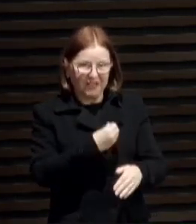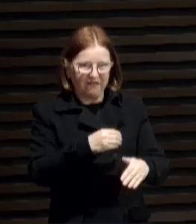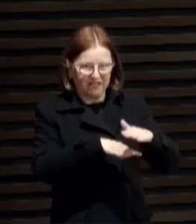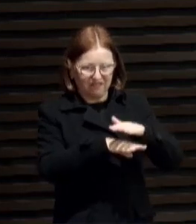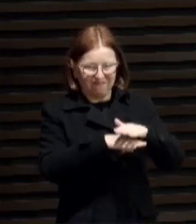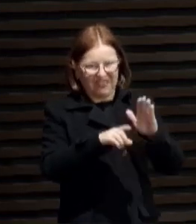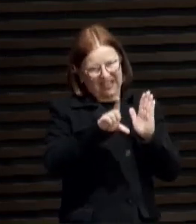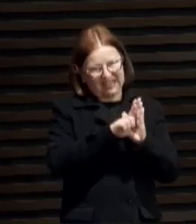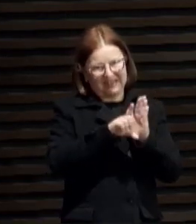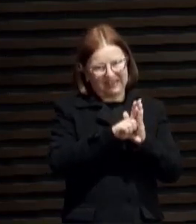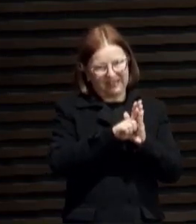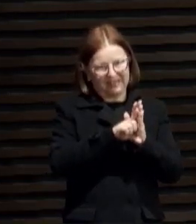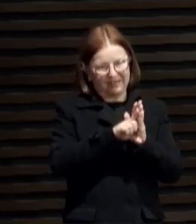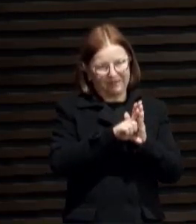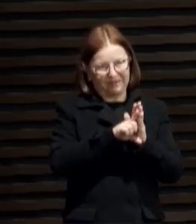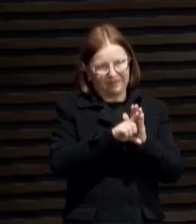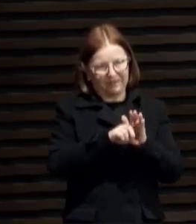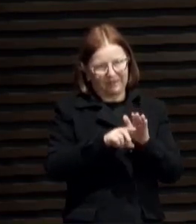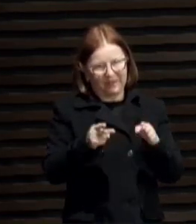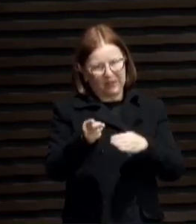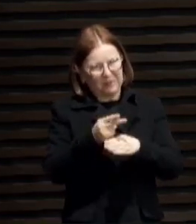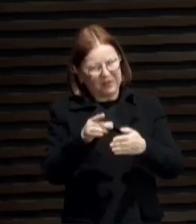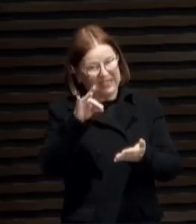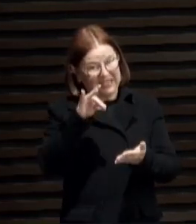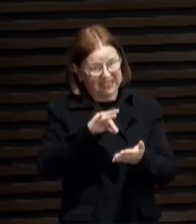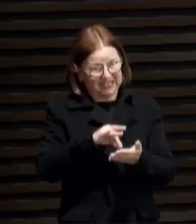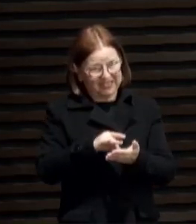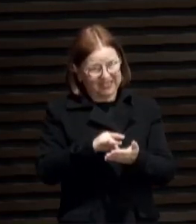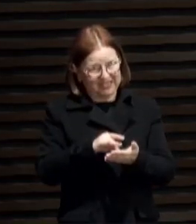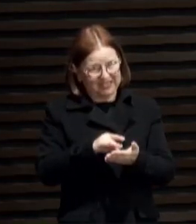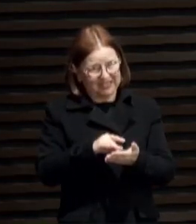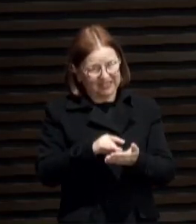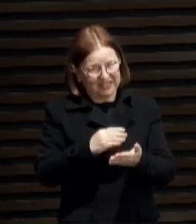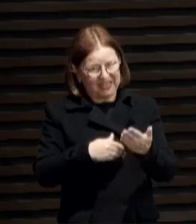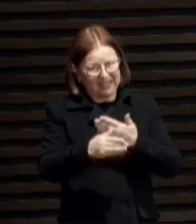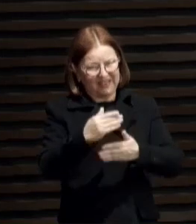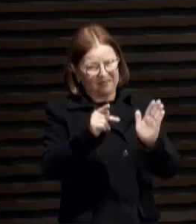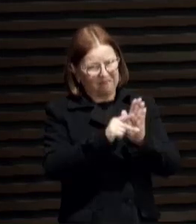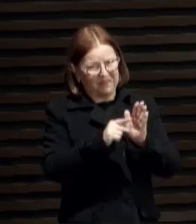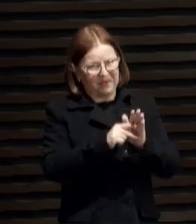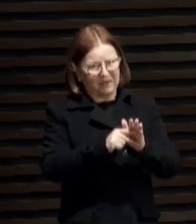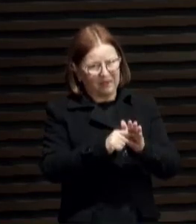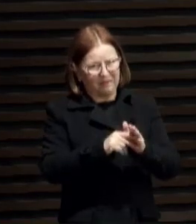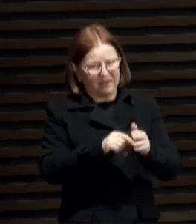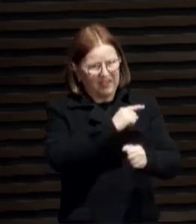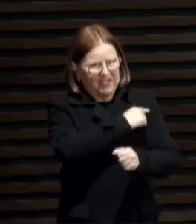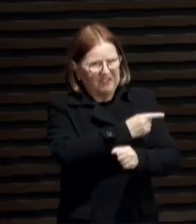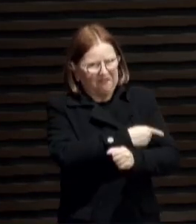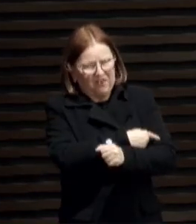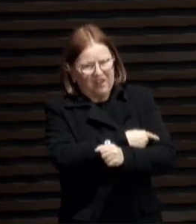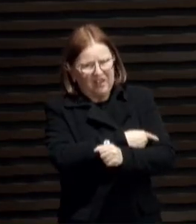buscando uma realidade através do seu próprio esforço, estava